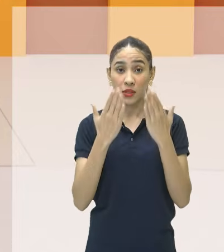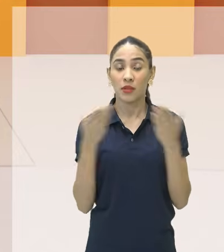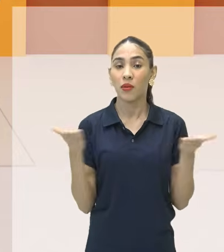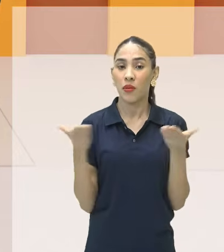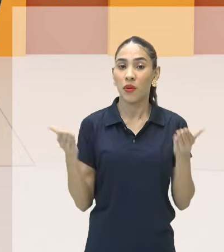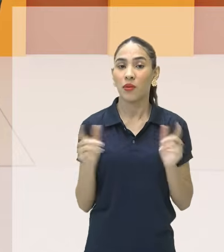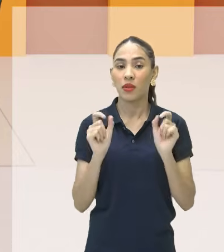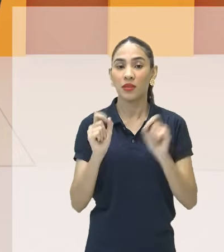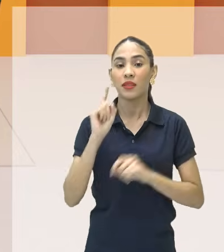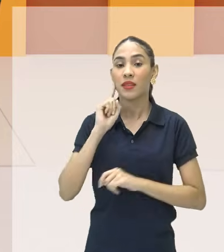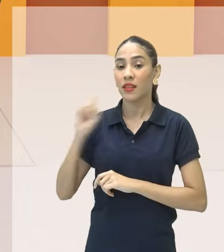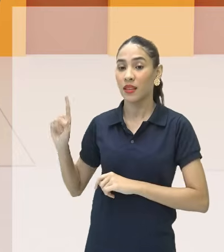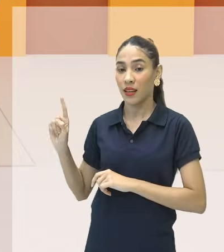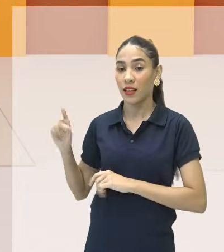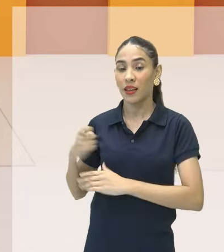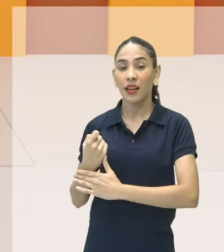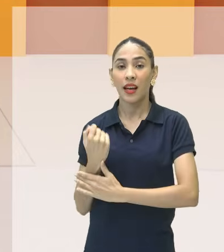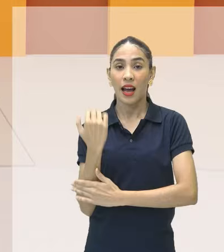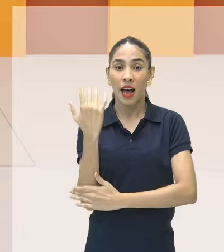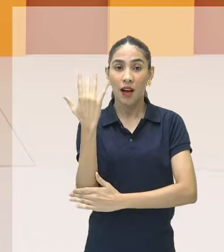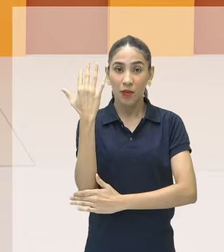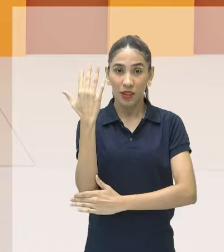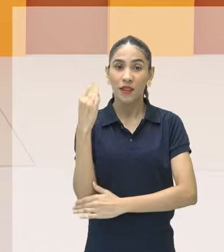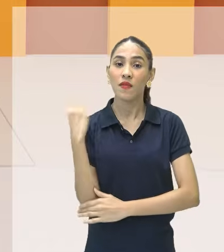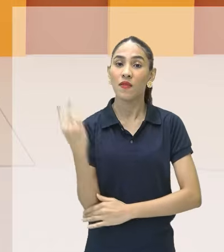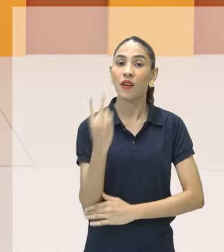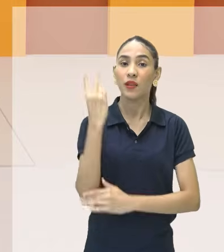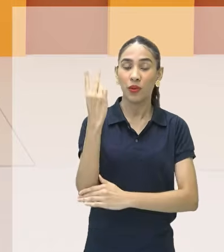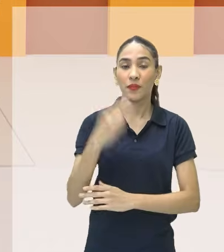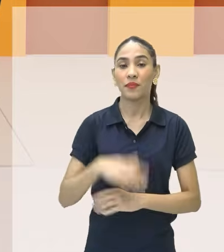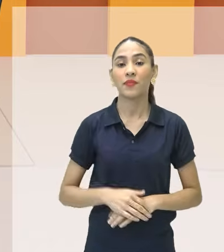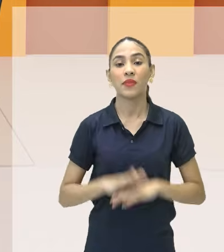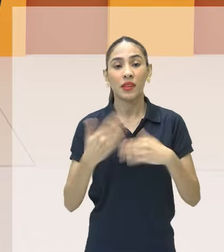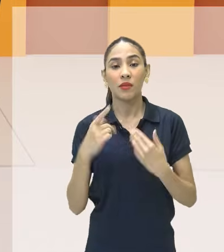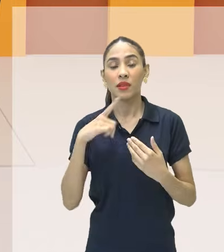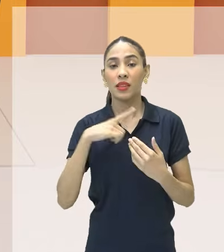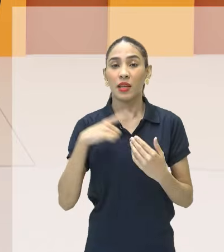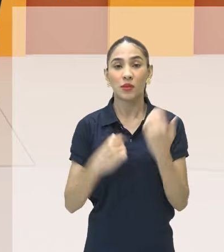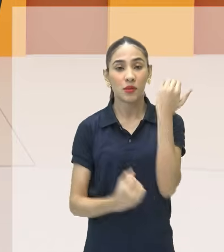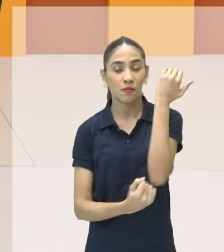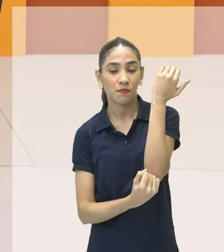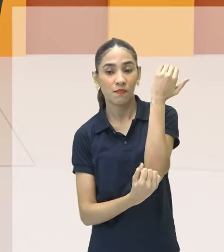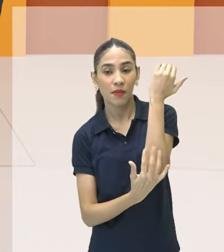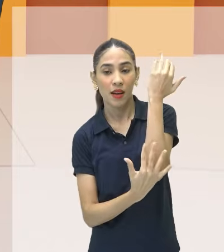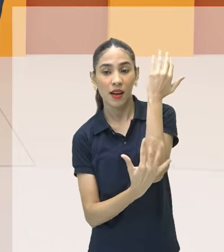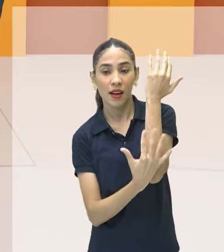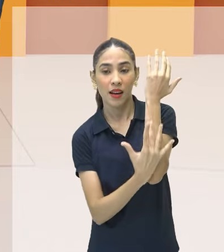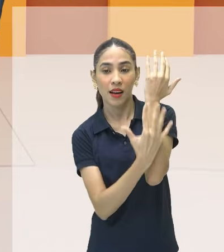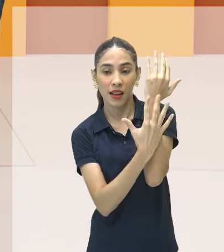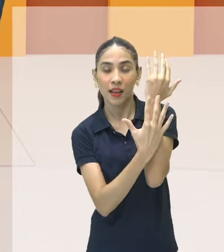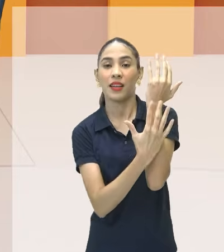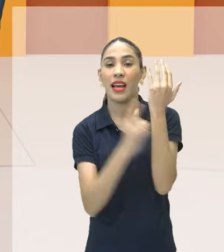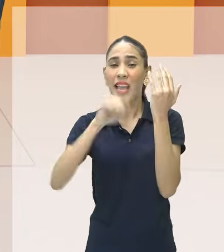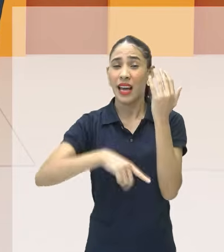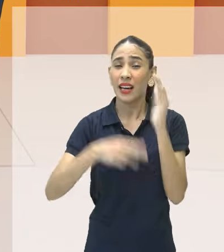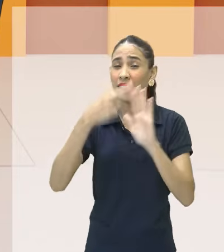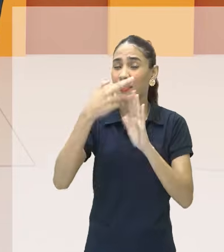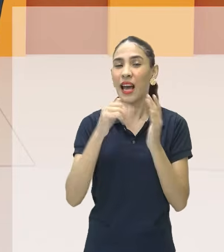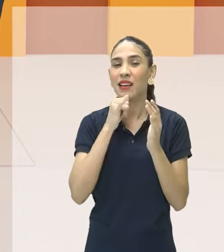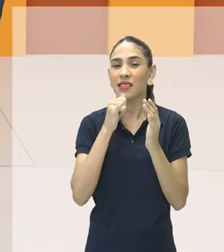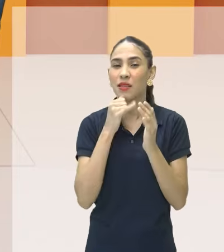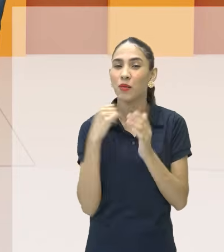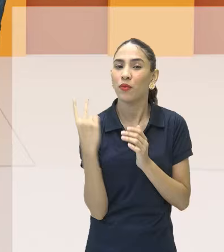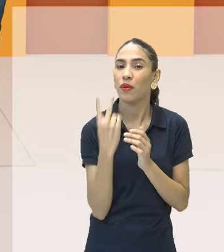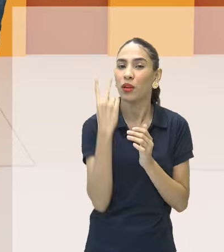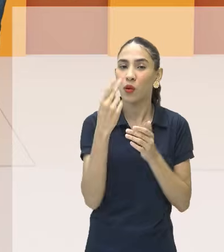aqui, a nossa árvore dos valores, né? Então nós temos ali as nossas raízes, que são nossos princípios, que desde o nosso